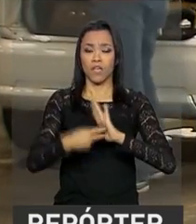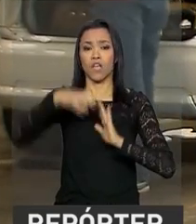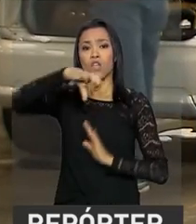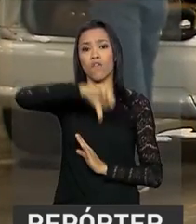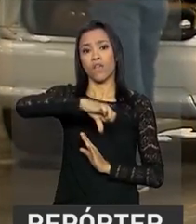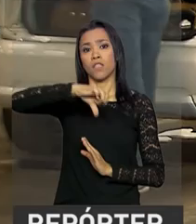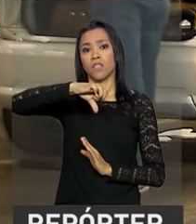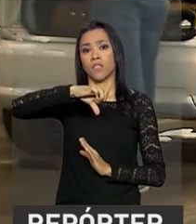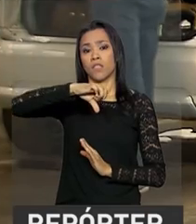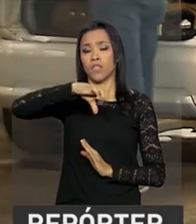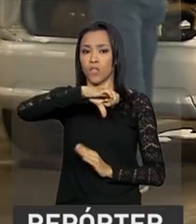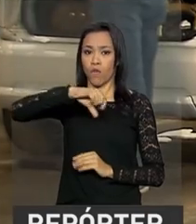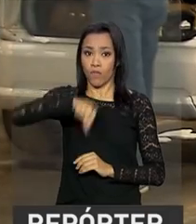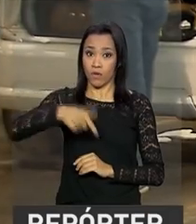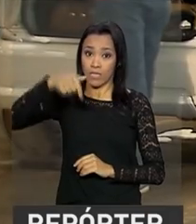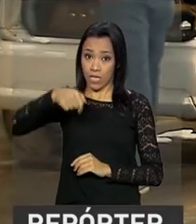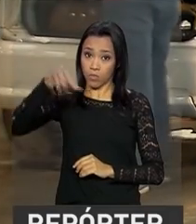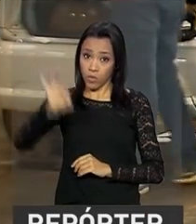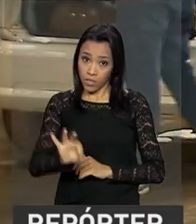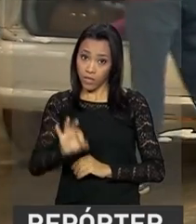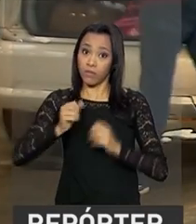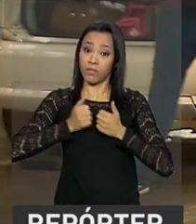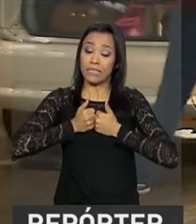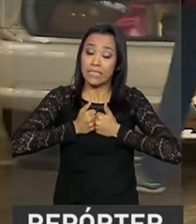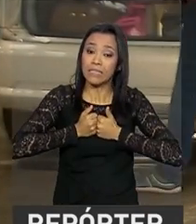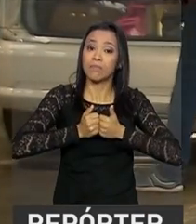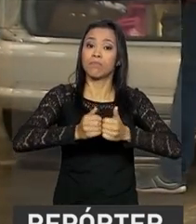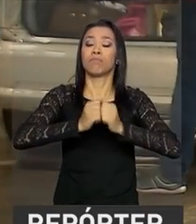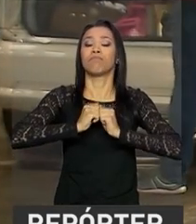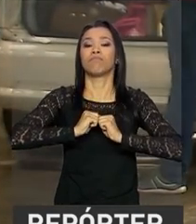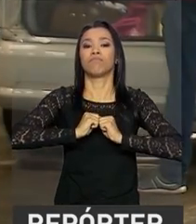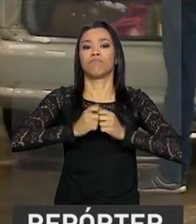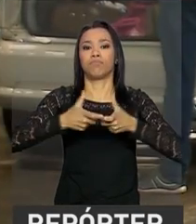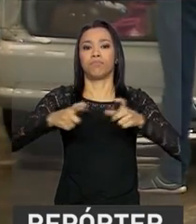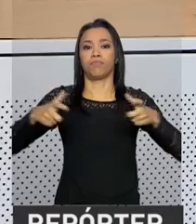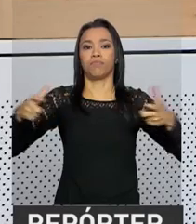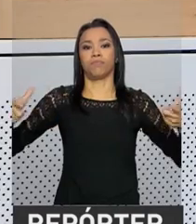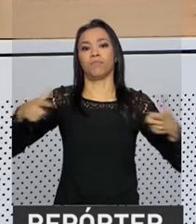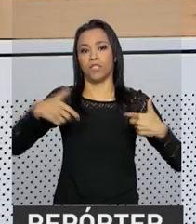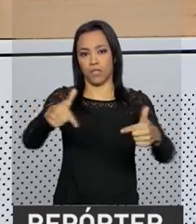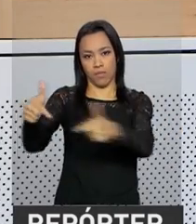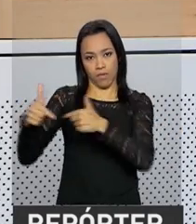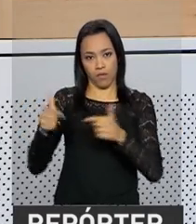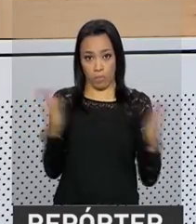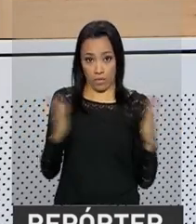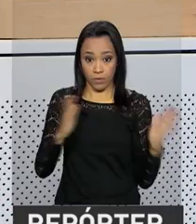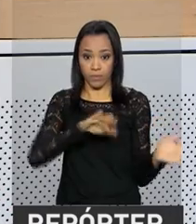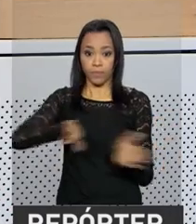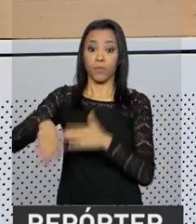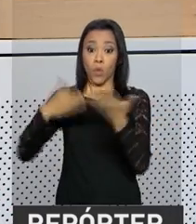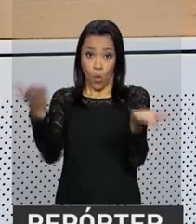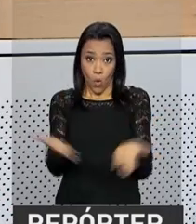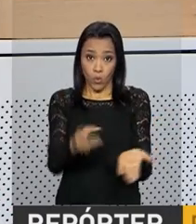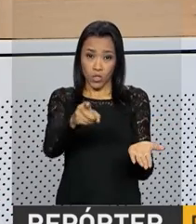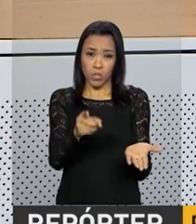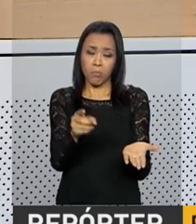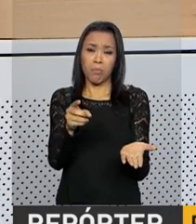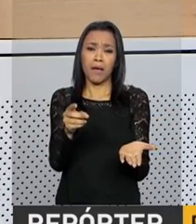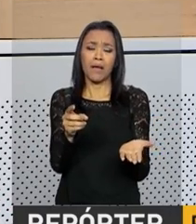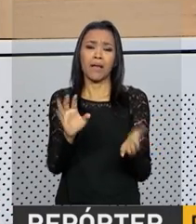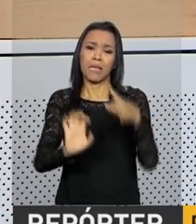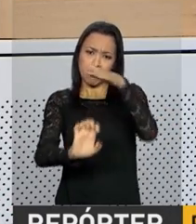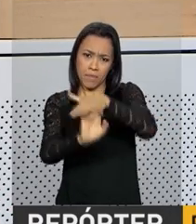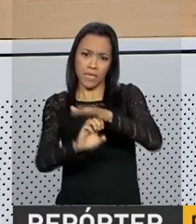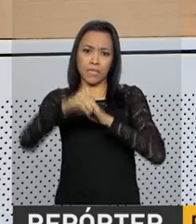99,7 por cento da expansão das vagas de emprego no período hoje a empresa uma pequena empresa e uma